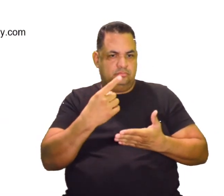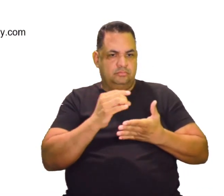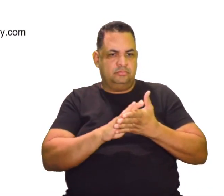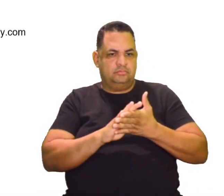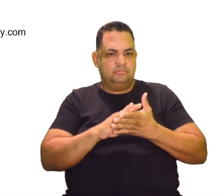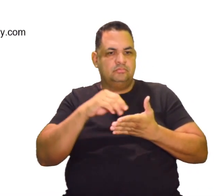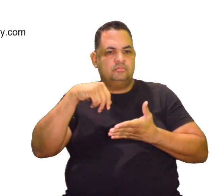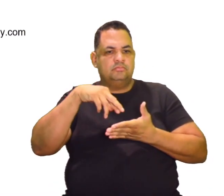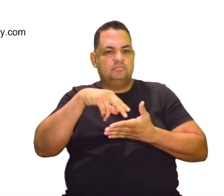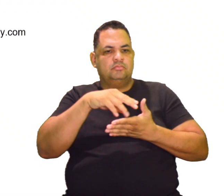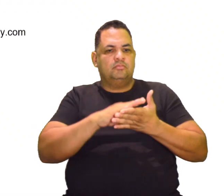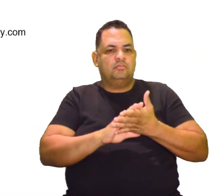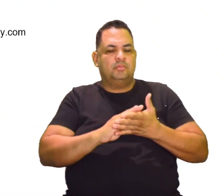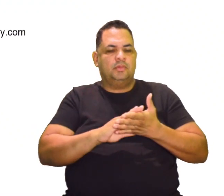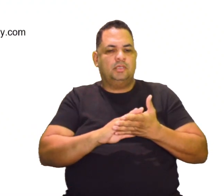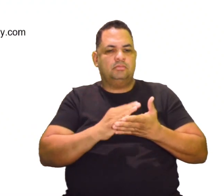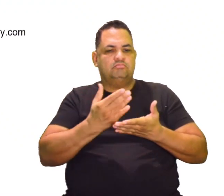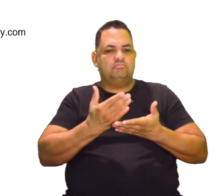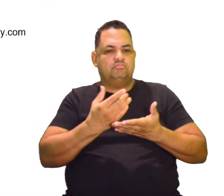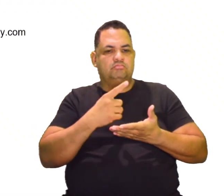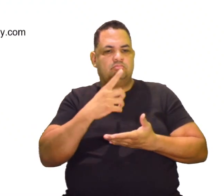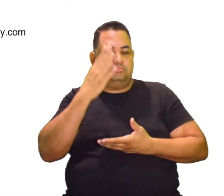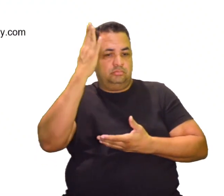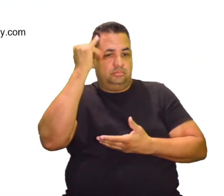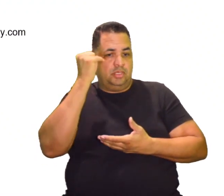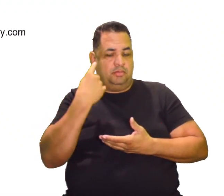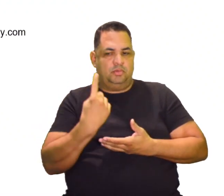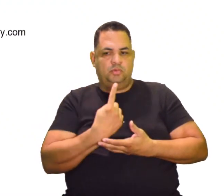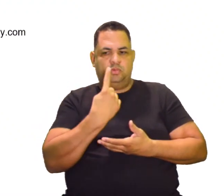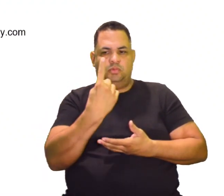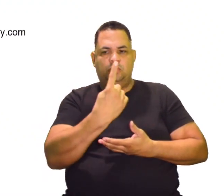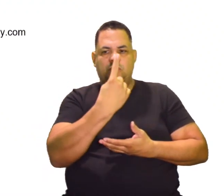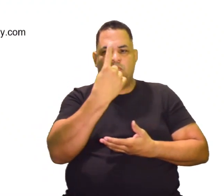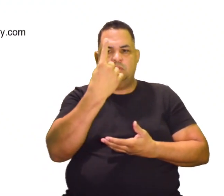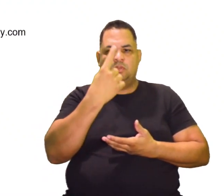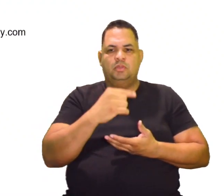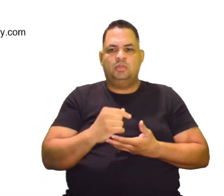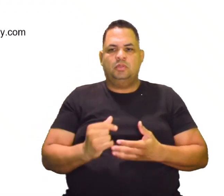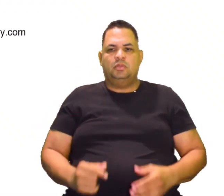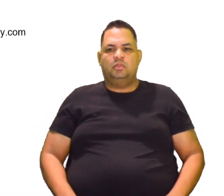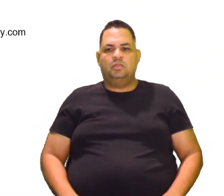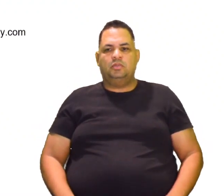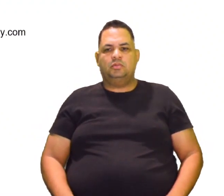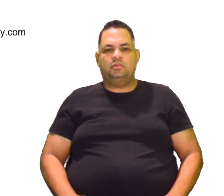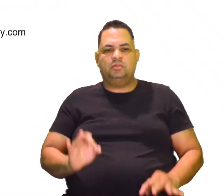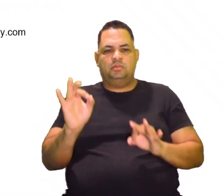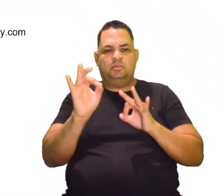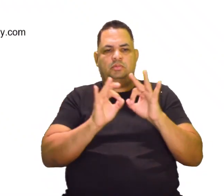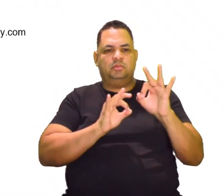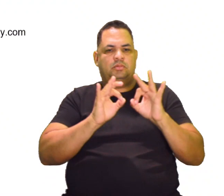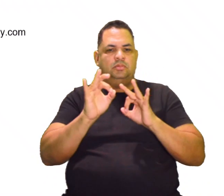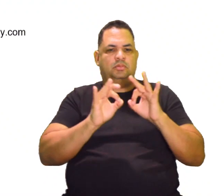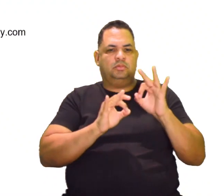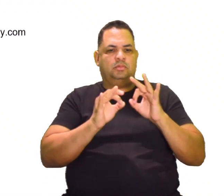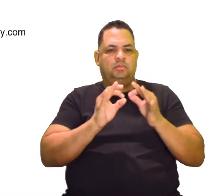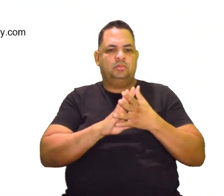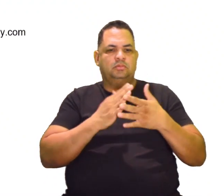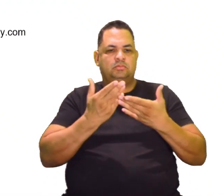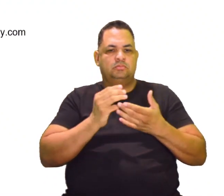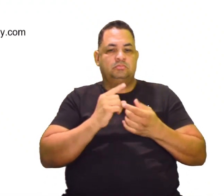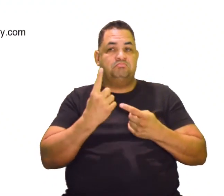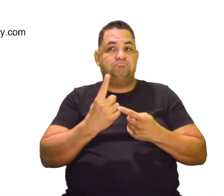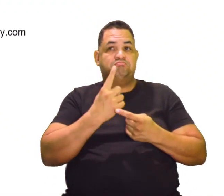camelo, podemos ter aí a noção da altura, né, o quanto que são construções aí grandiosas,